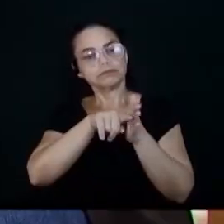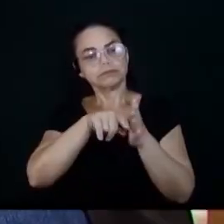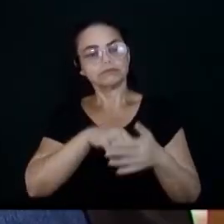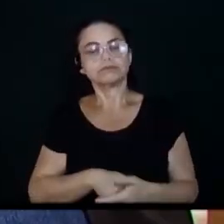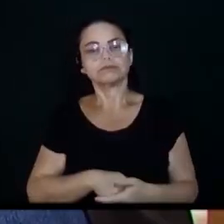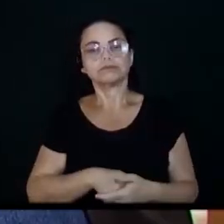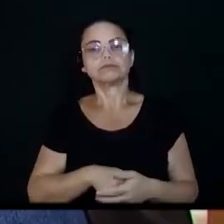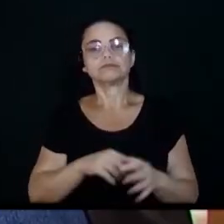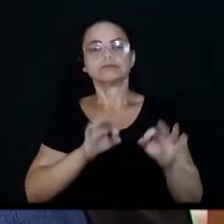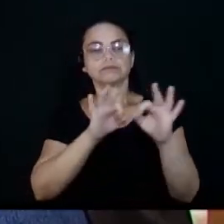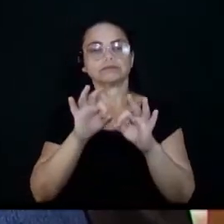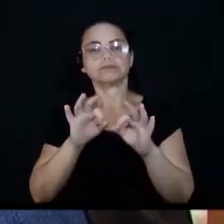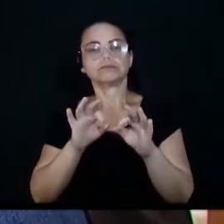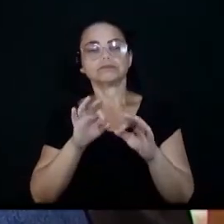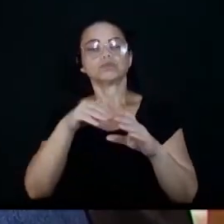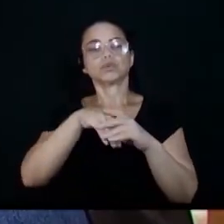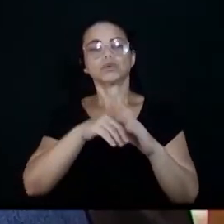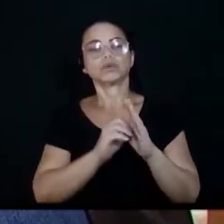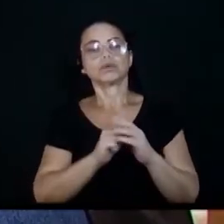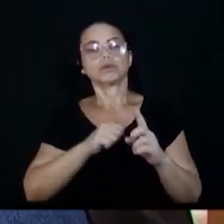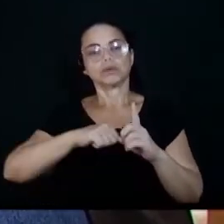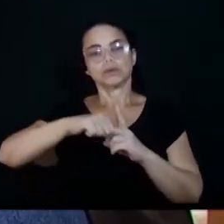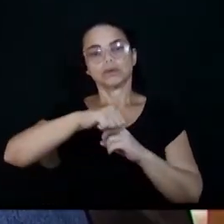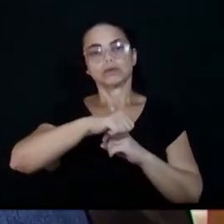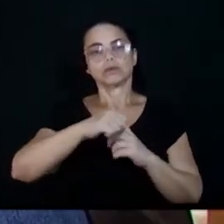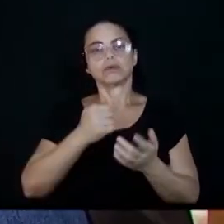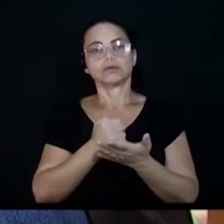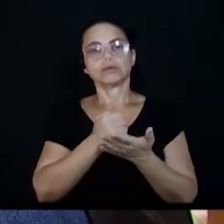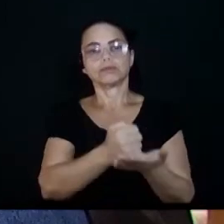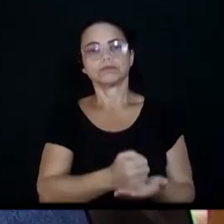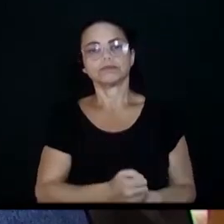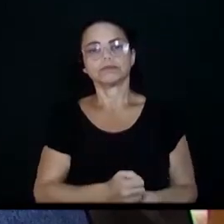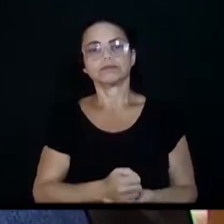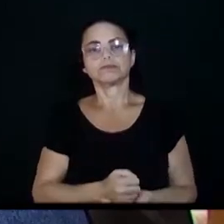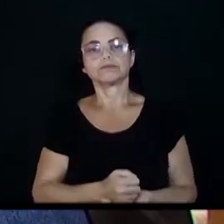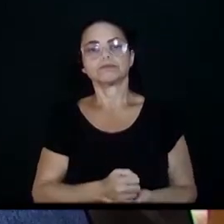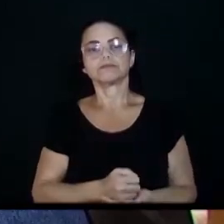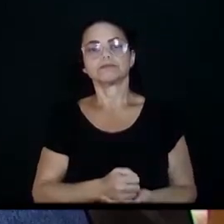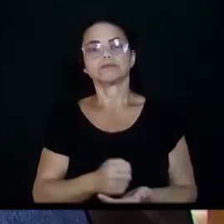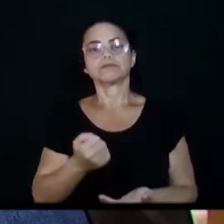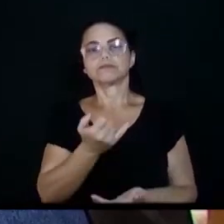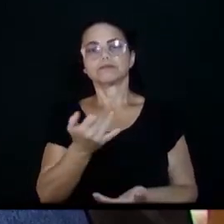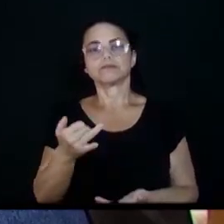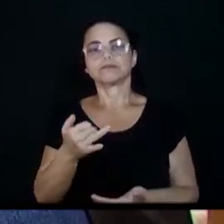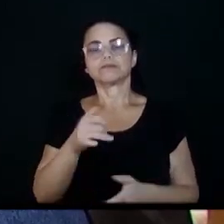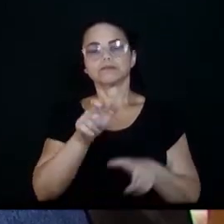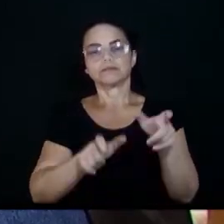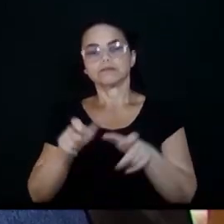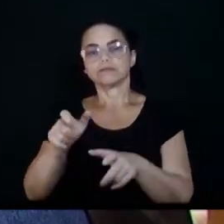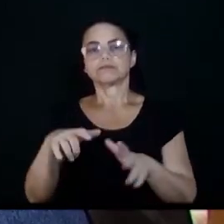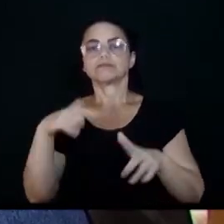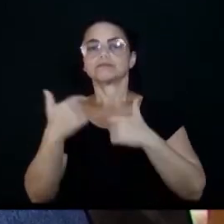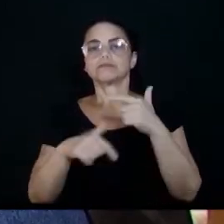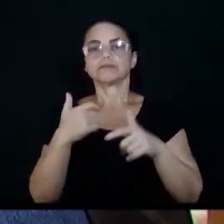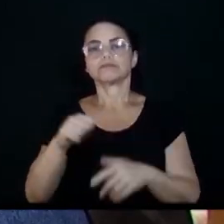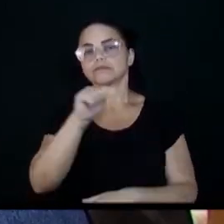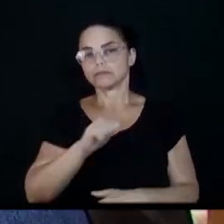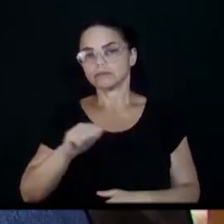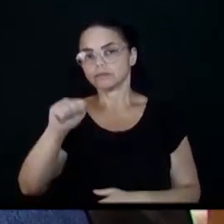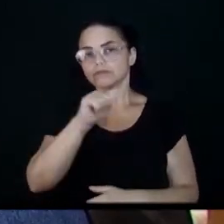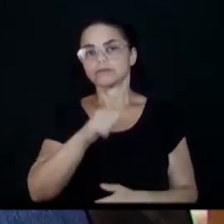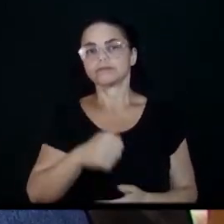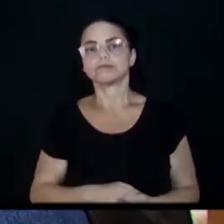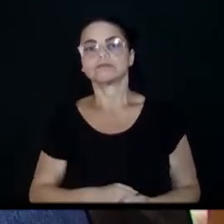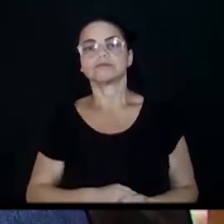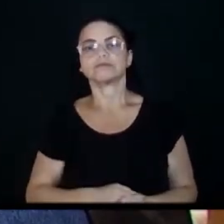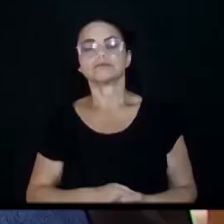da assistência. Perfeito. E Esther, hoje quantas pessoas, né, trabalham aqui na associação, né, entre colaboradores,